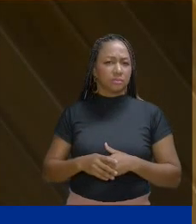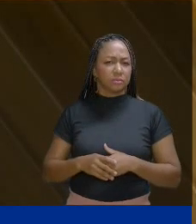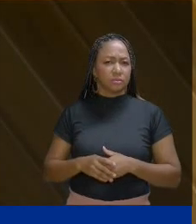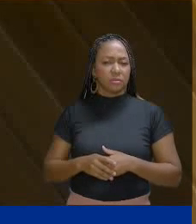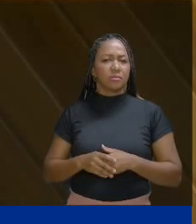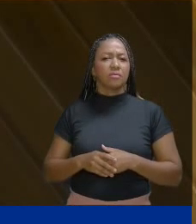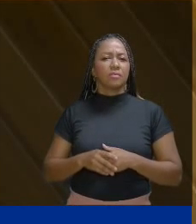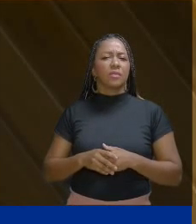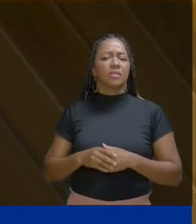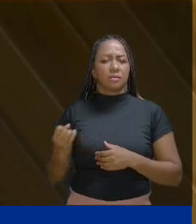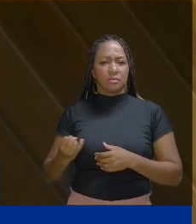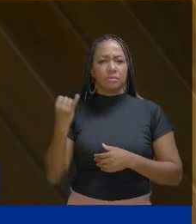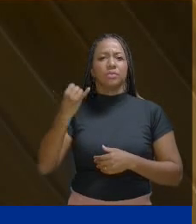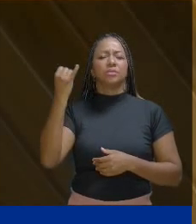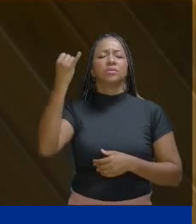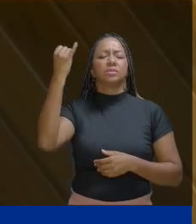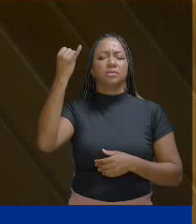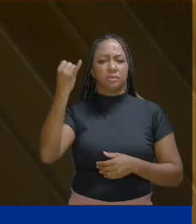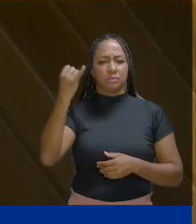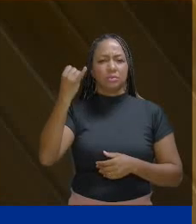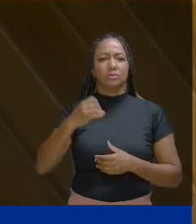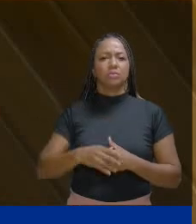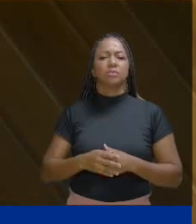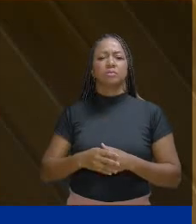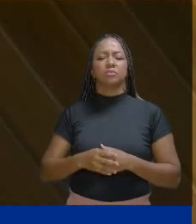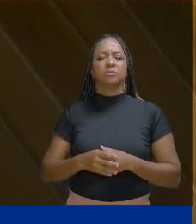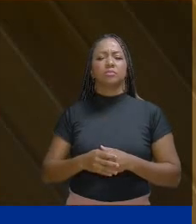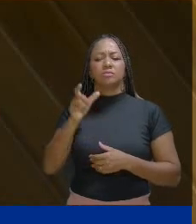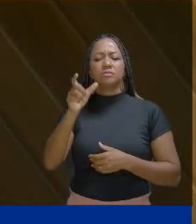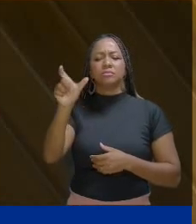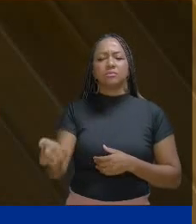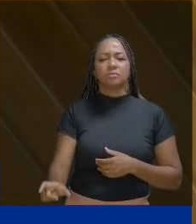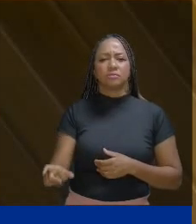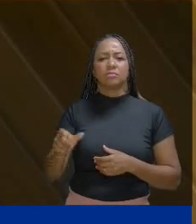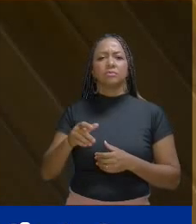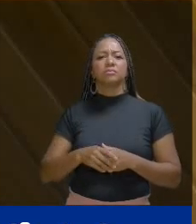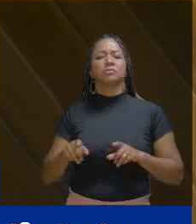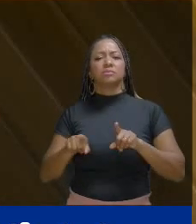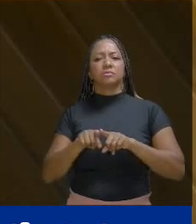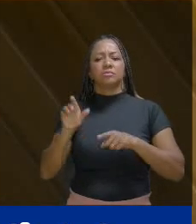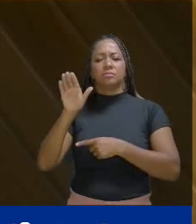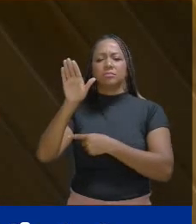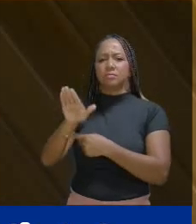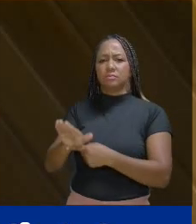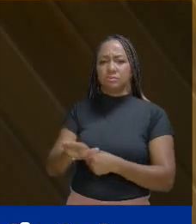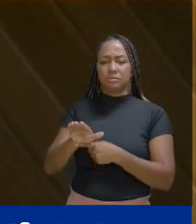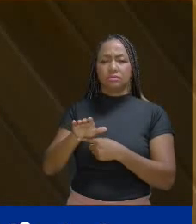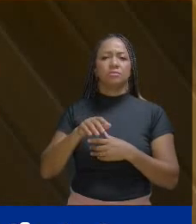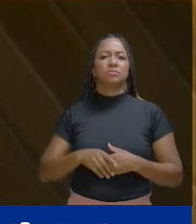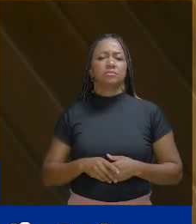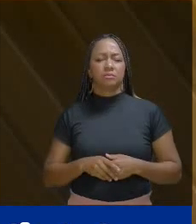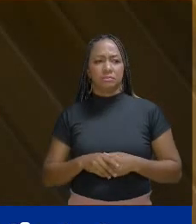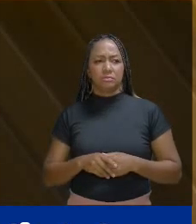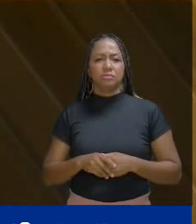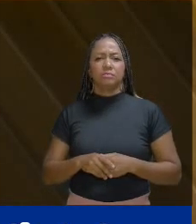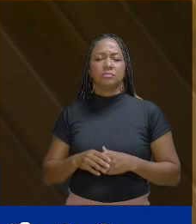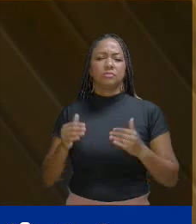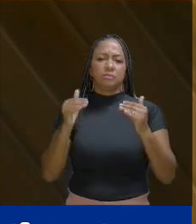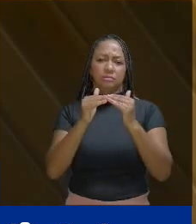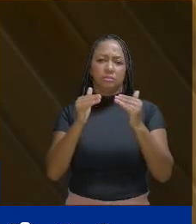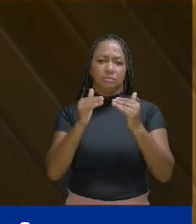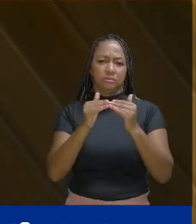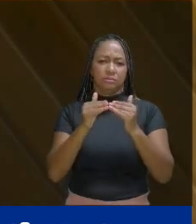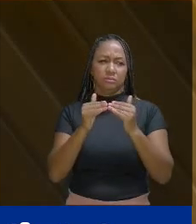litisconsórcio passivo necessário entre o autor da conduta e o beneficiário do suposto ilícito,